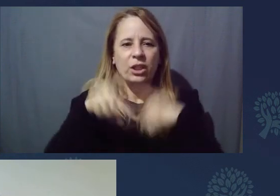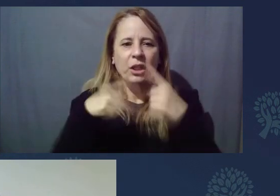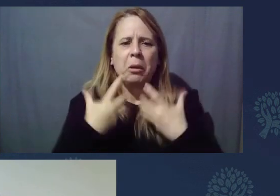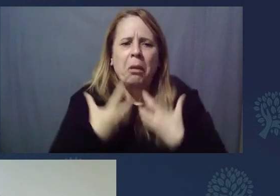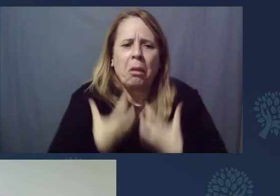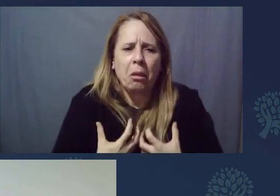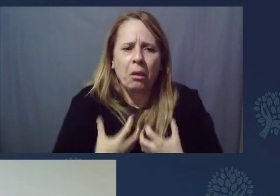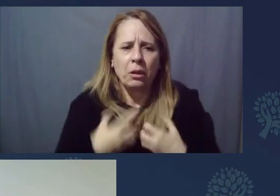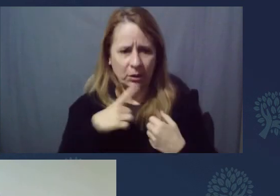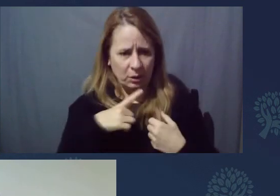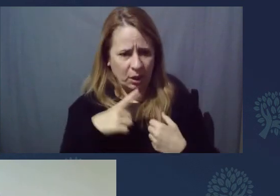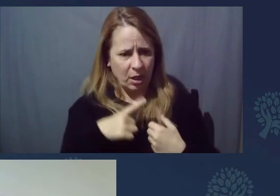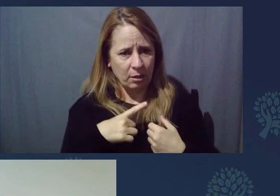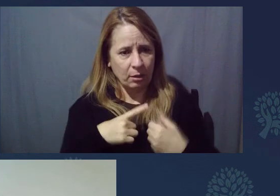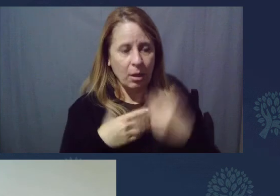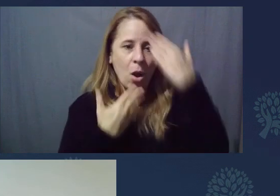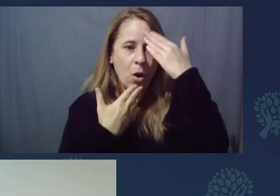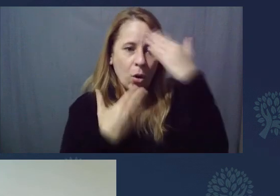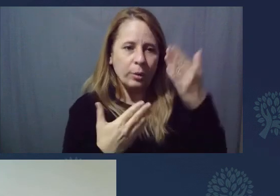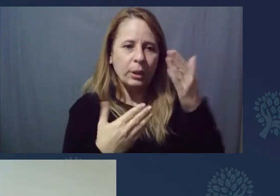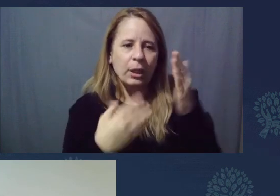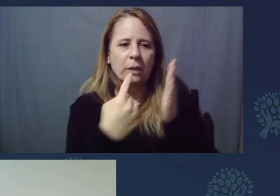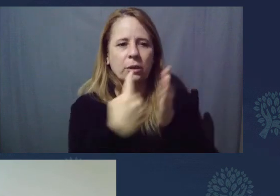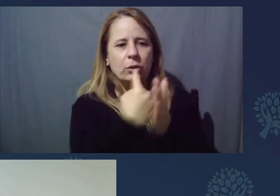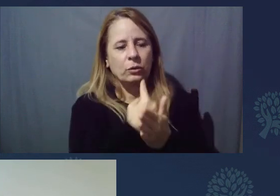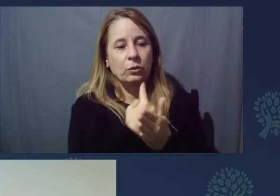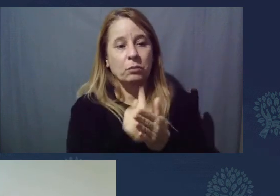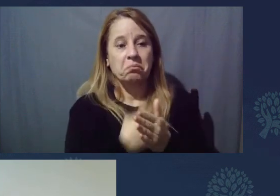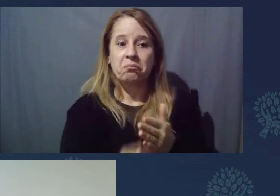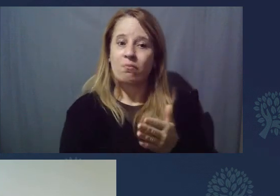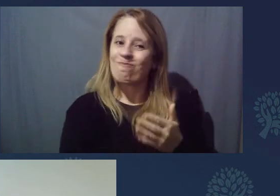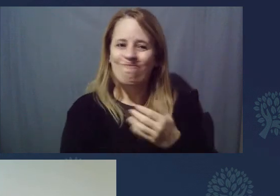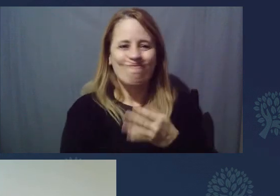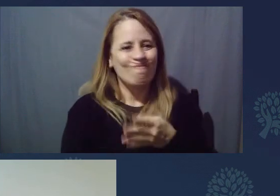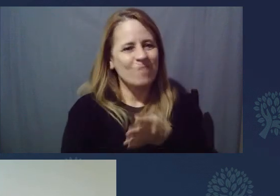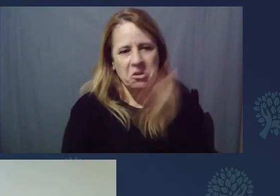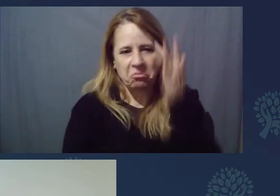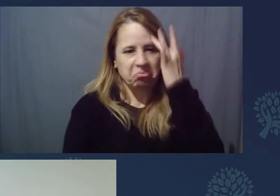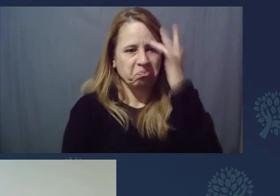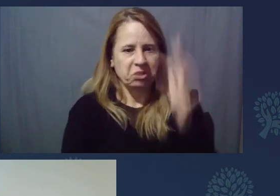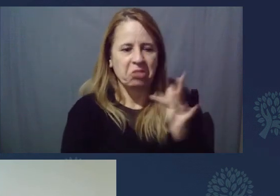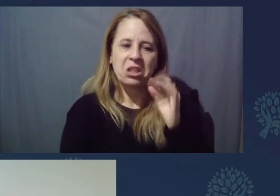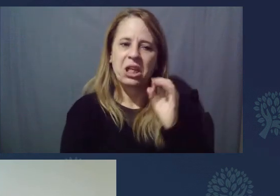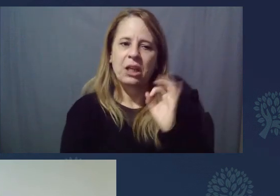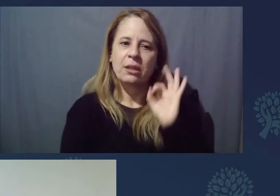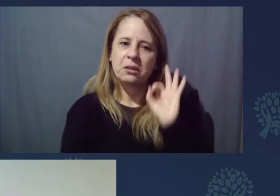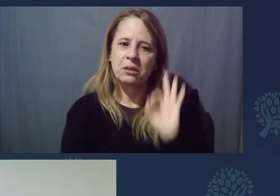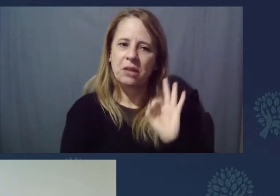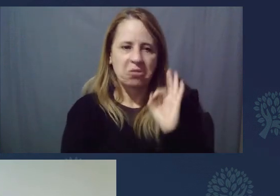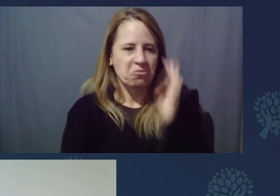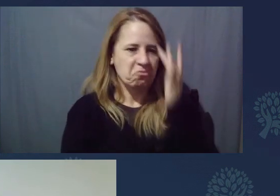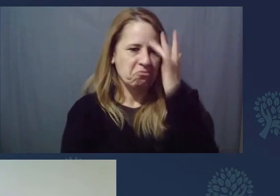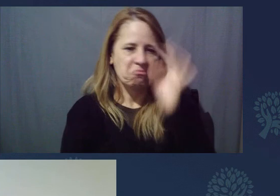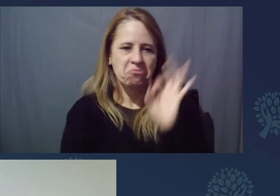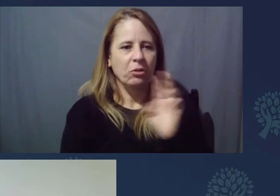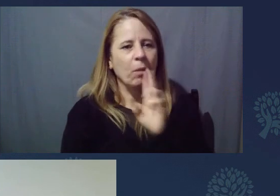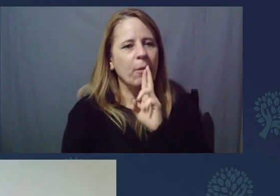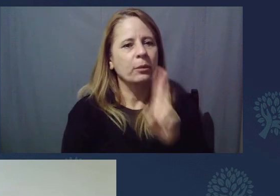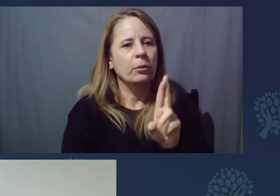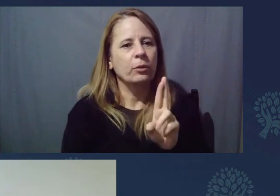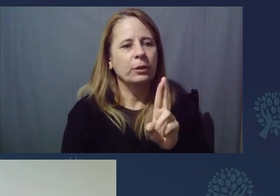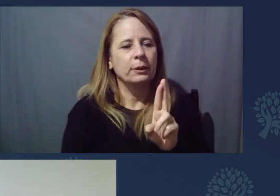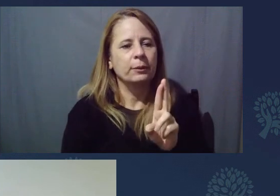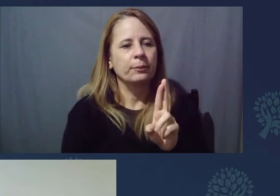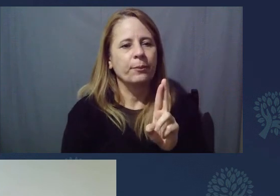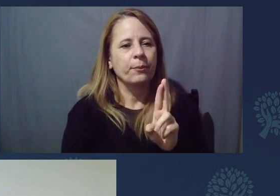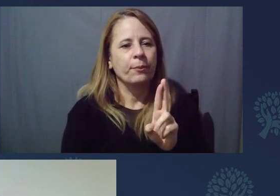Miriam, eu agradeço a sua pergunta. Eu não tenho conhecimento para responder essa pergunta. Eu acredito, assim, eu